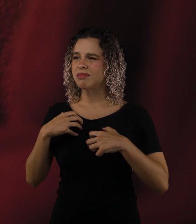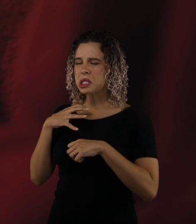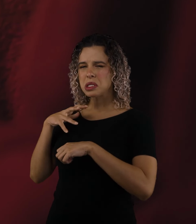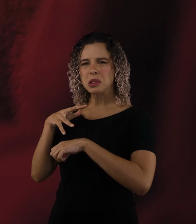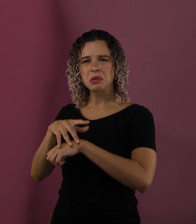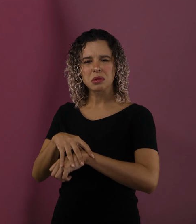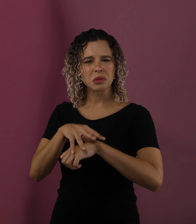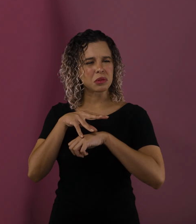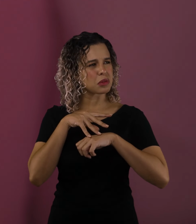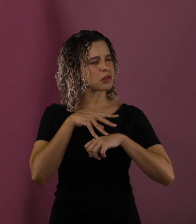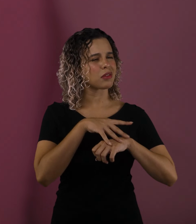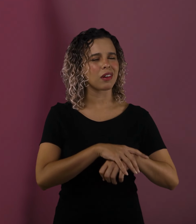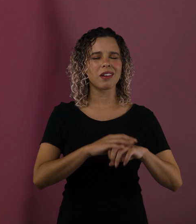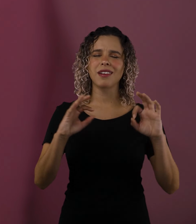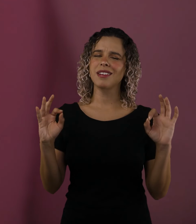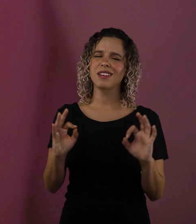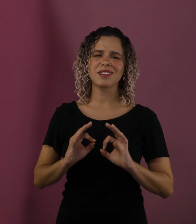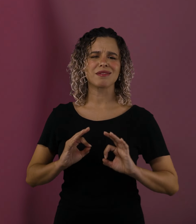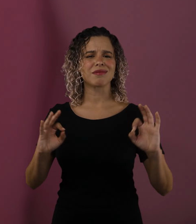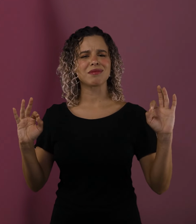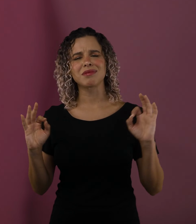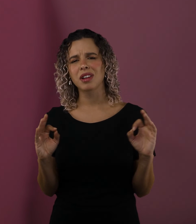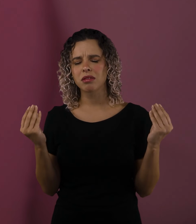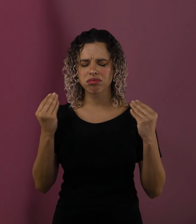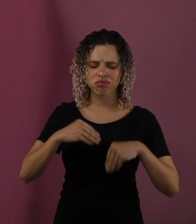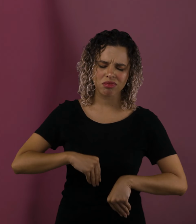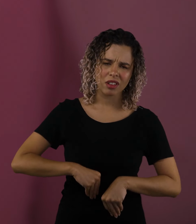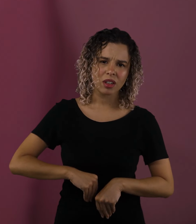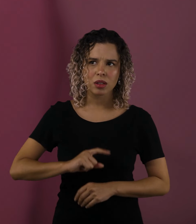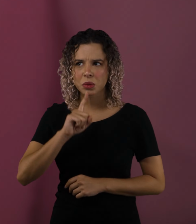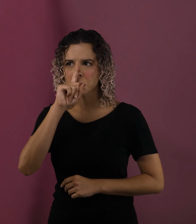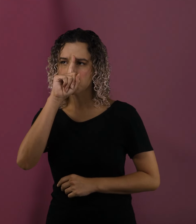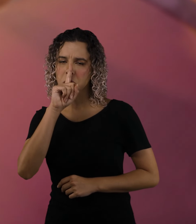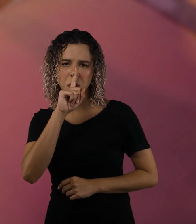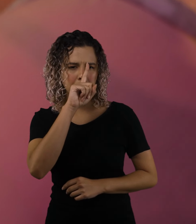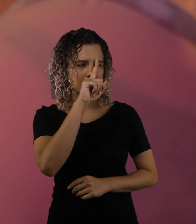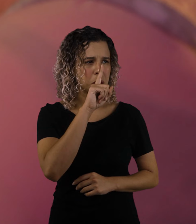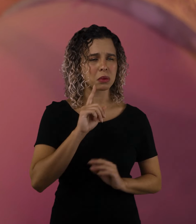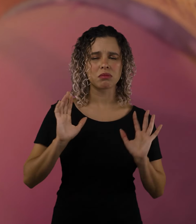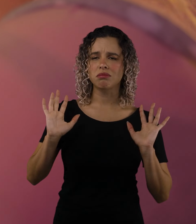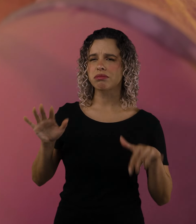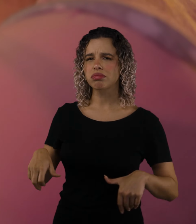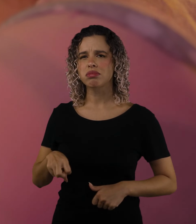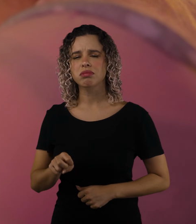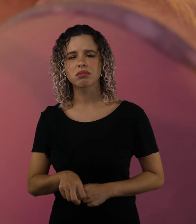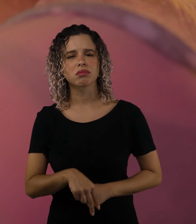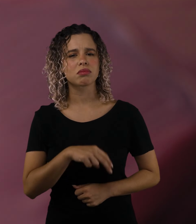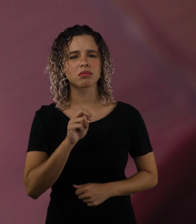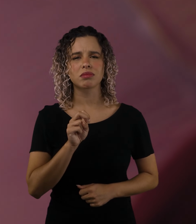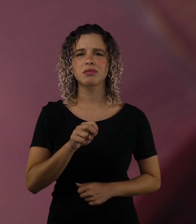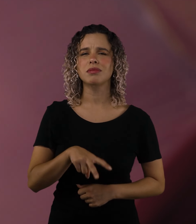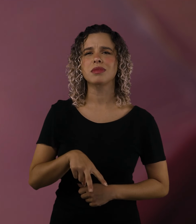quando crianças. No toil nor danger. Outras fotos.